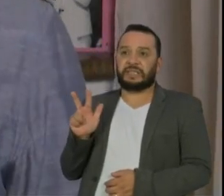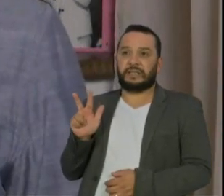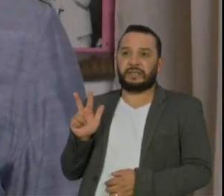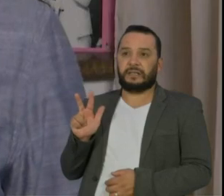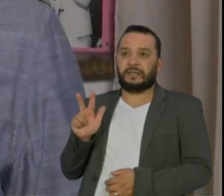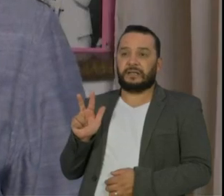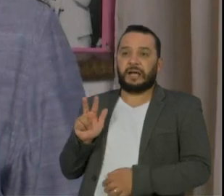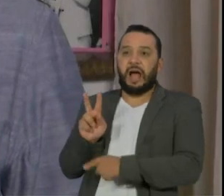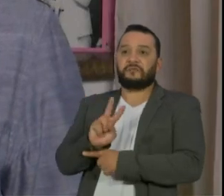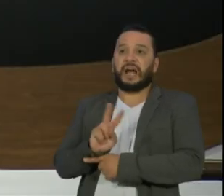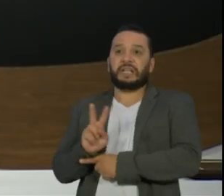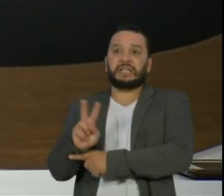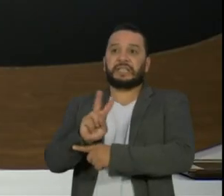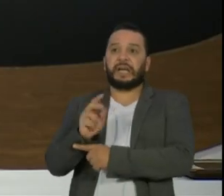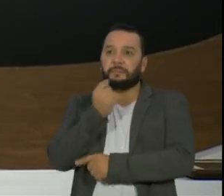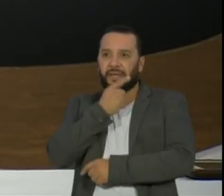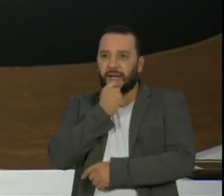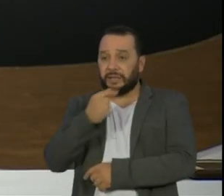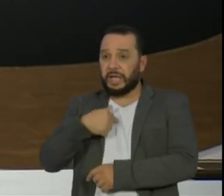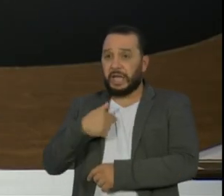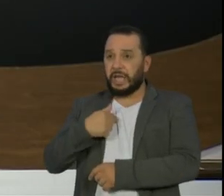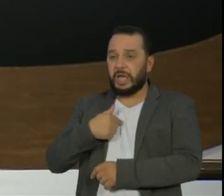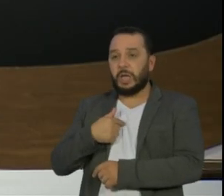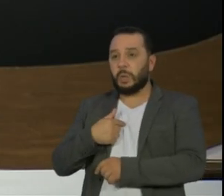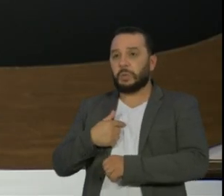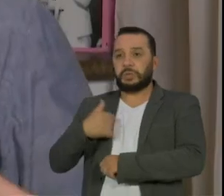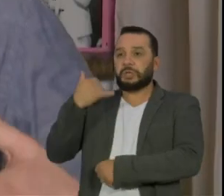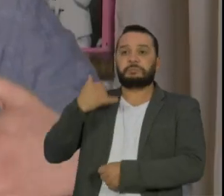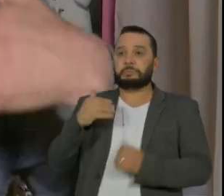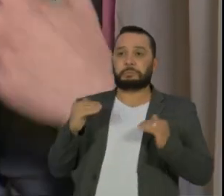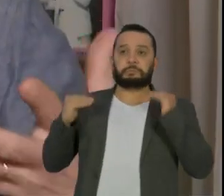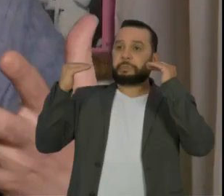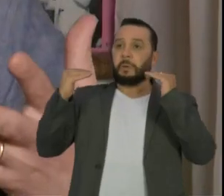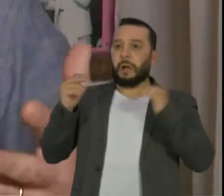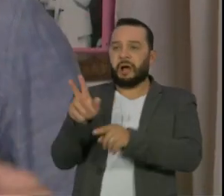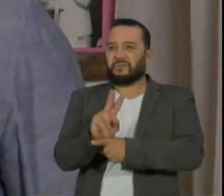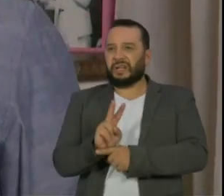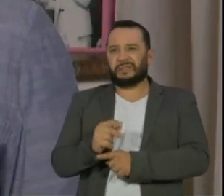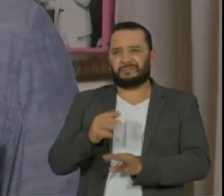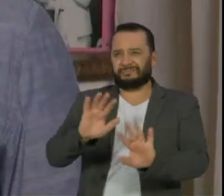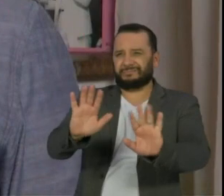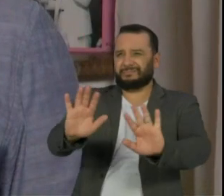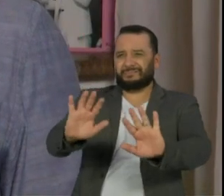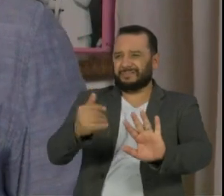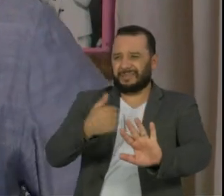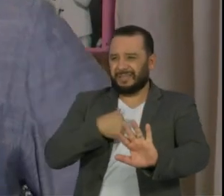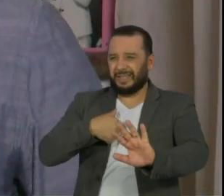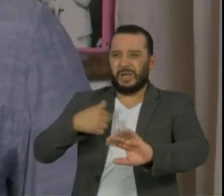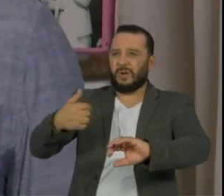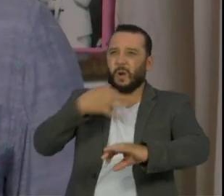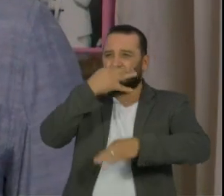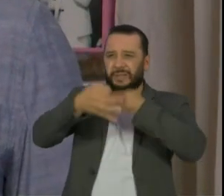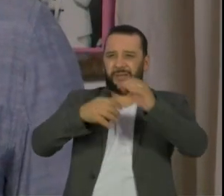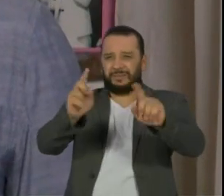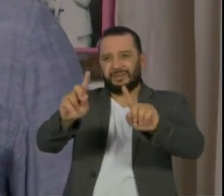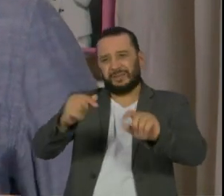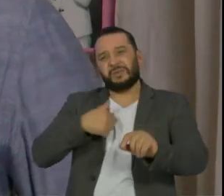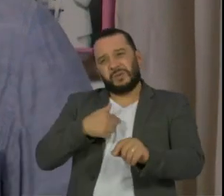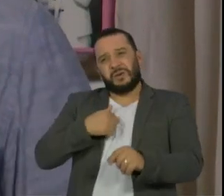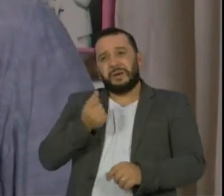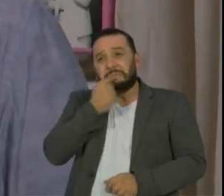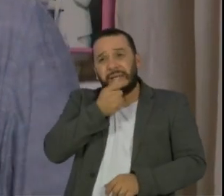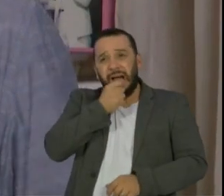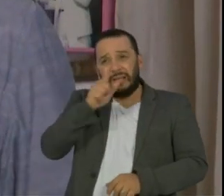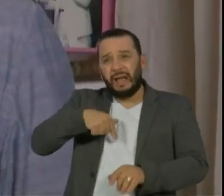humor. Não quero esse cargo para mim. Como eu disse, o humor, ele é plural. Então, e tem que existir, de repente, um tipo de humor que